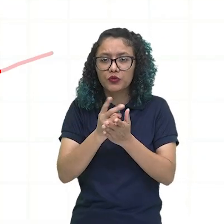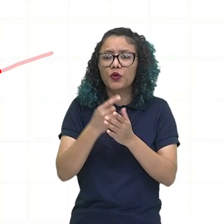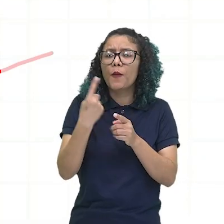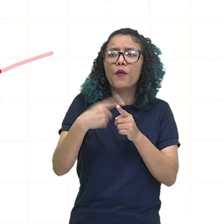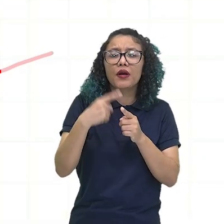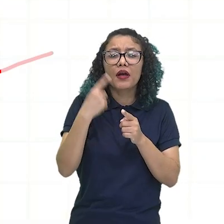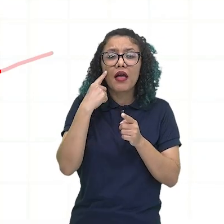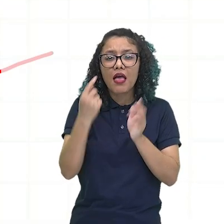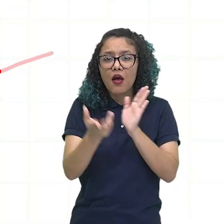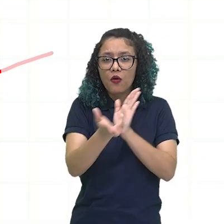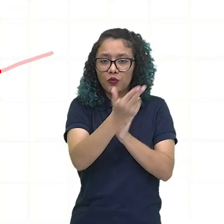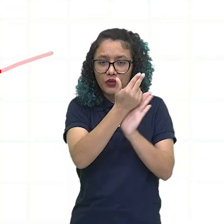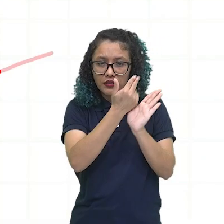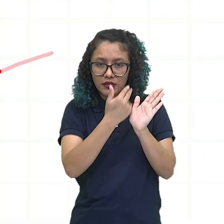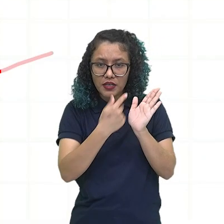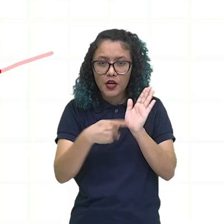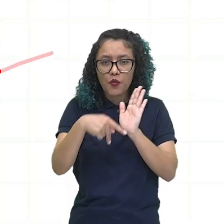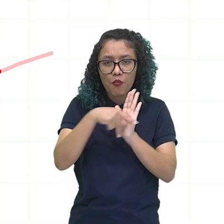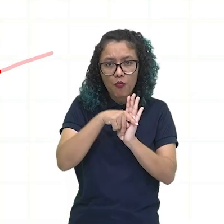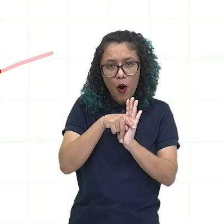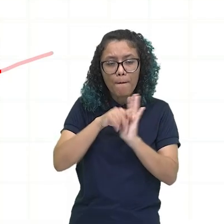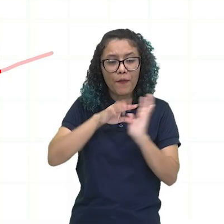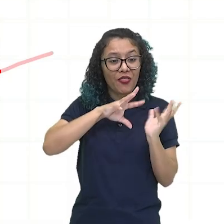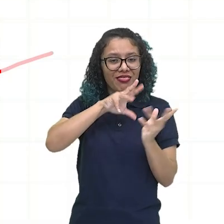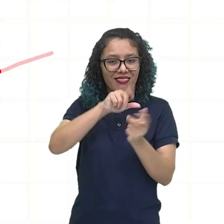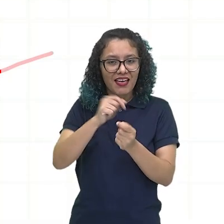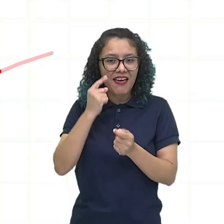num desenho dessa superfície da Terra